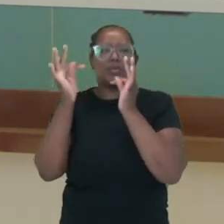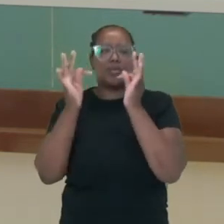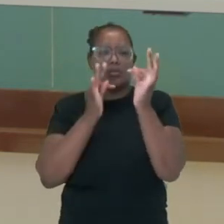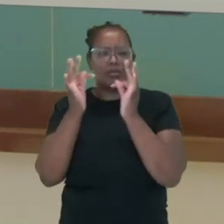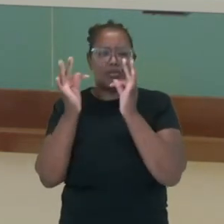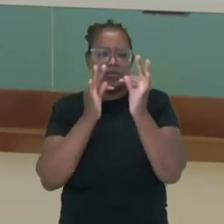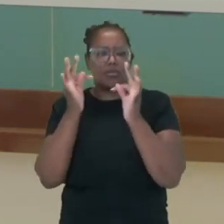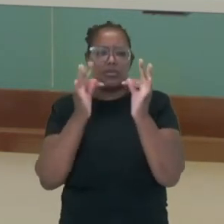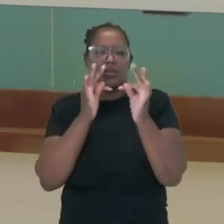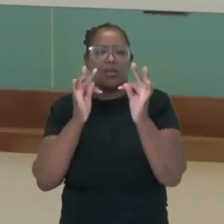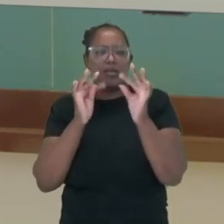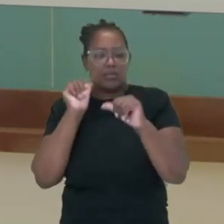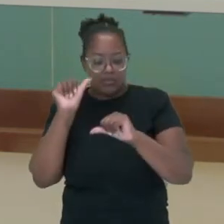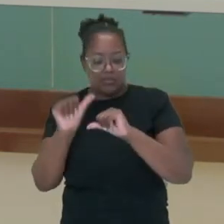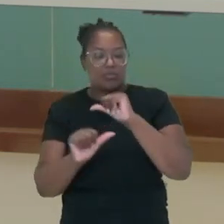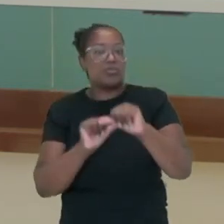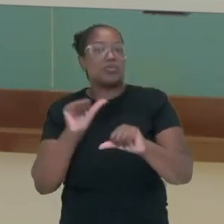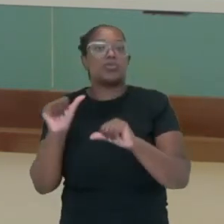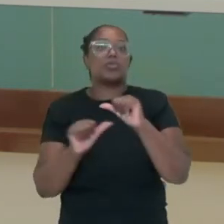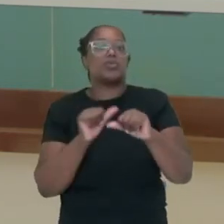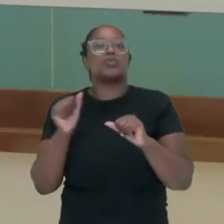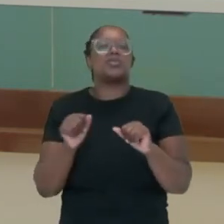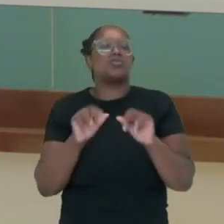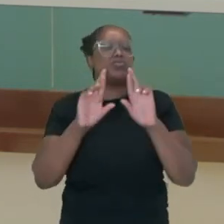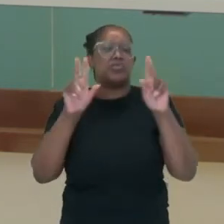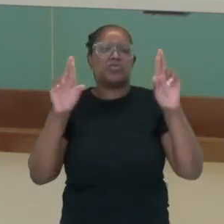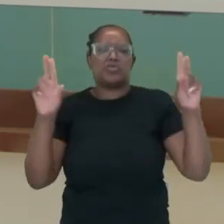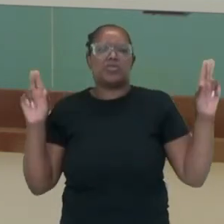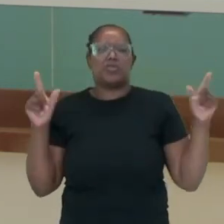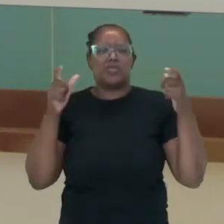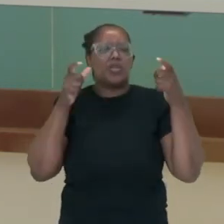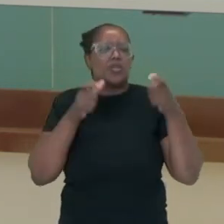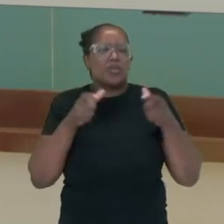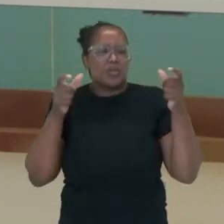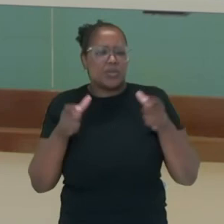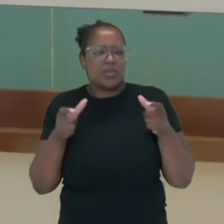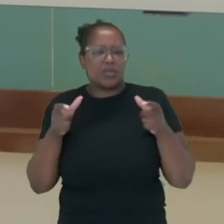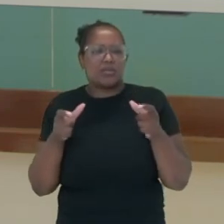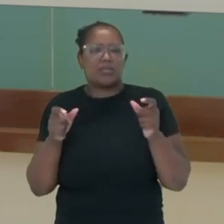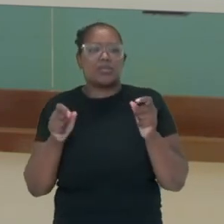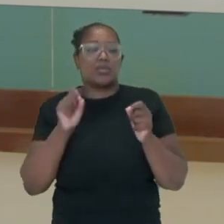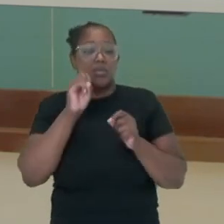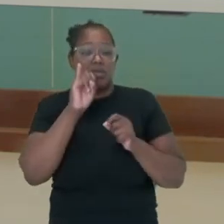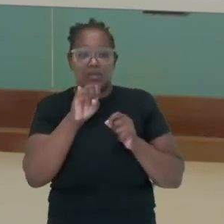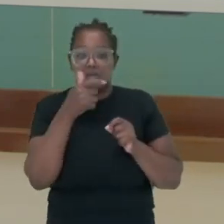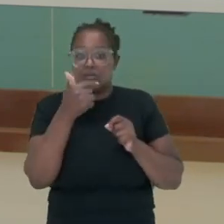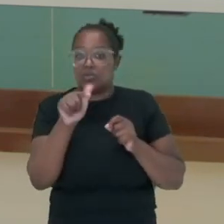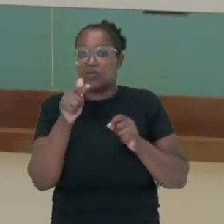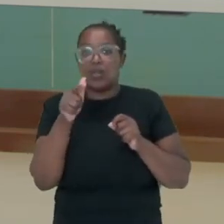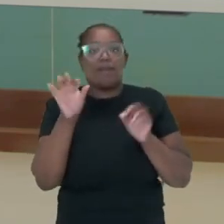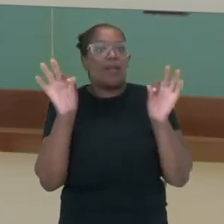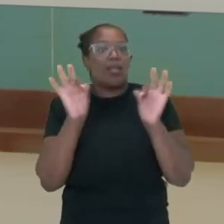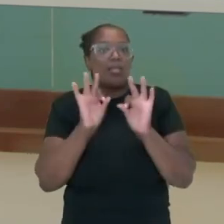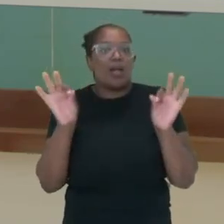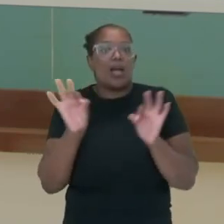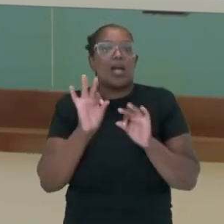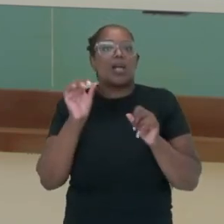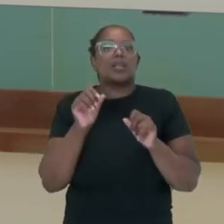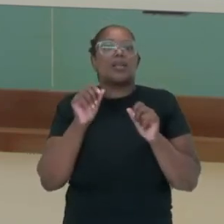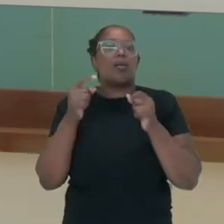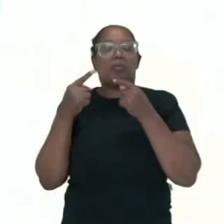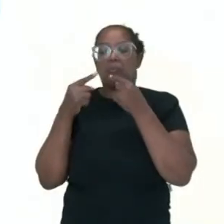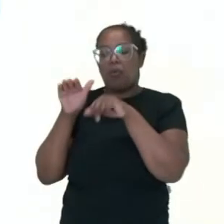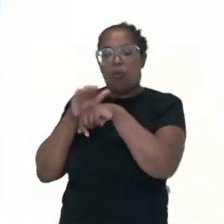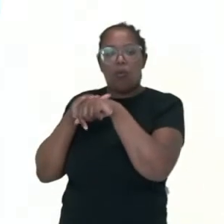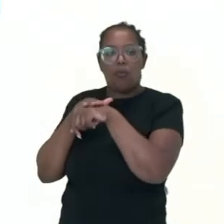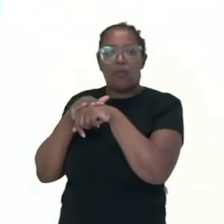obviamente, transitou por vários lugares e naqueles lugares onde não houve uma defesa verbal